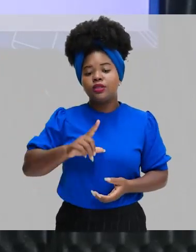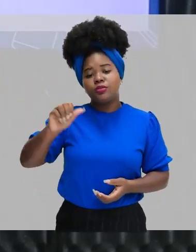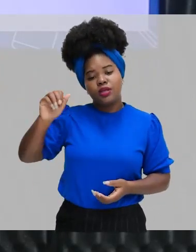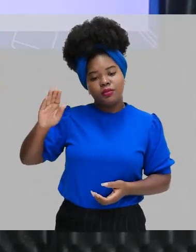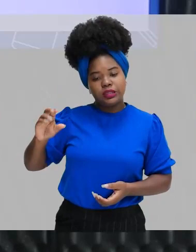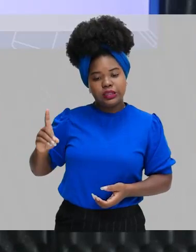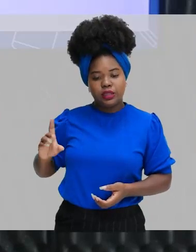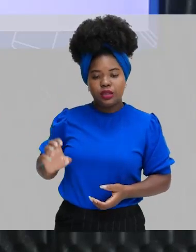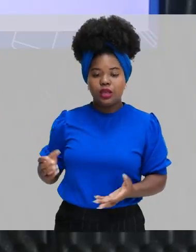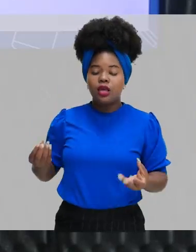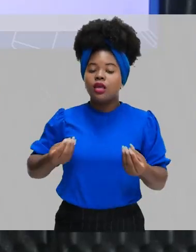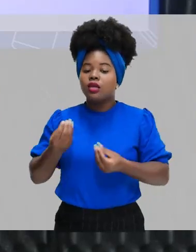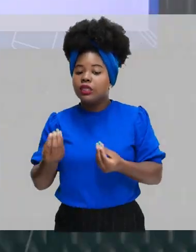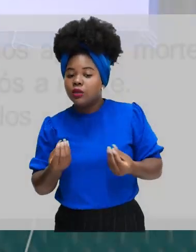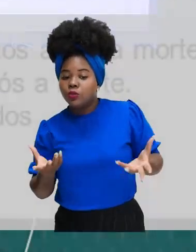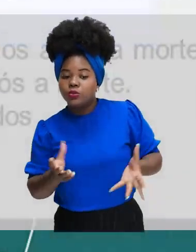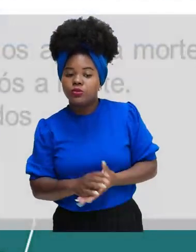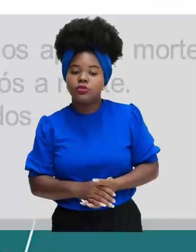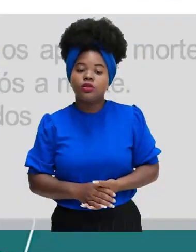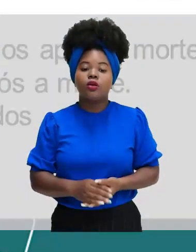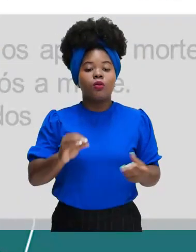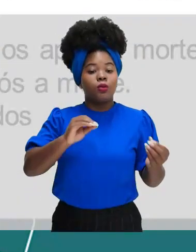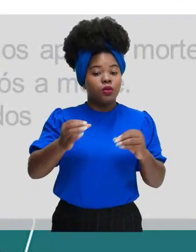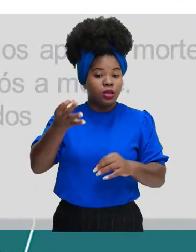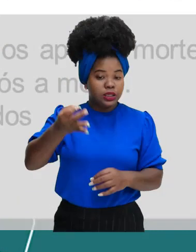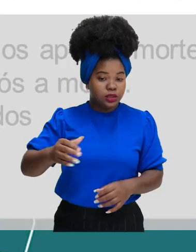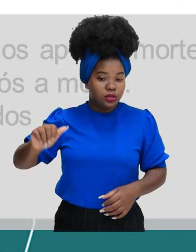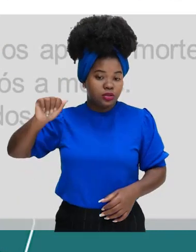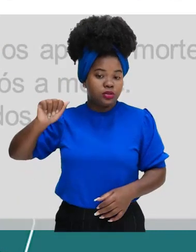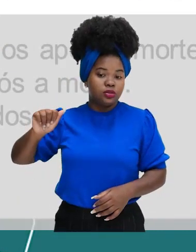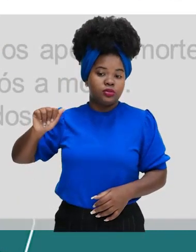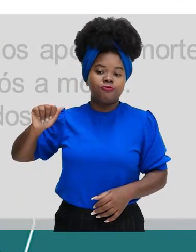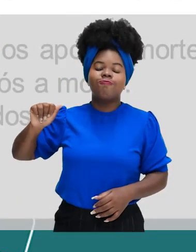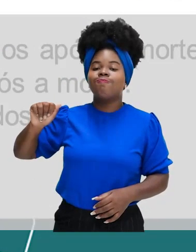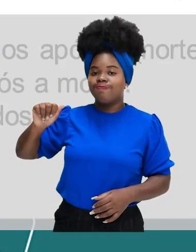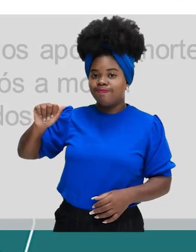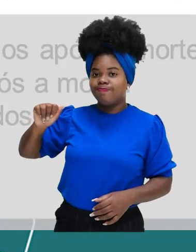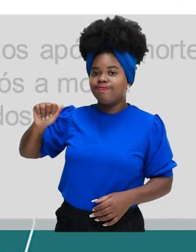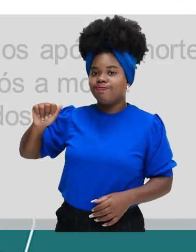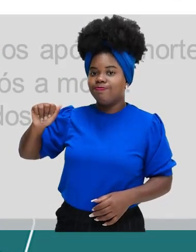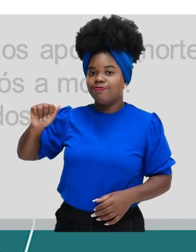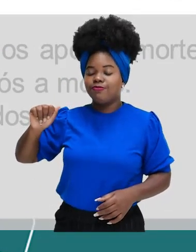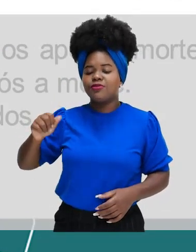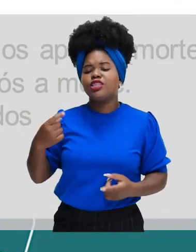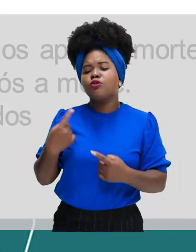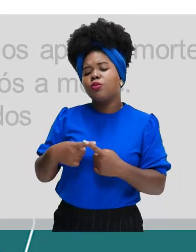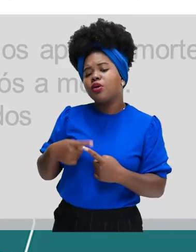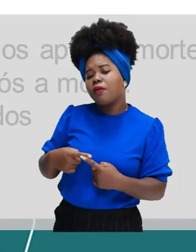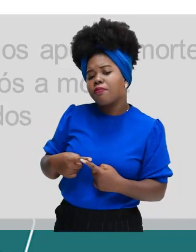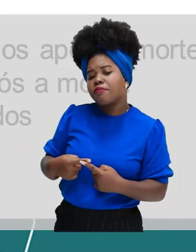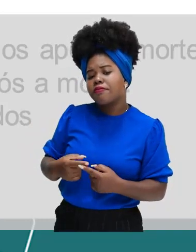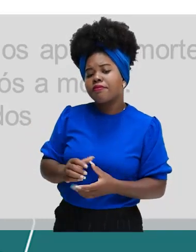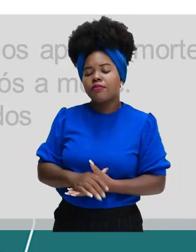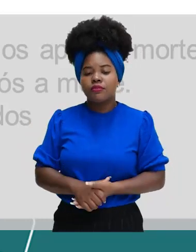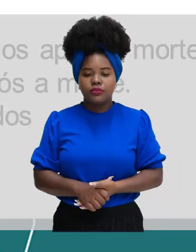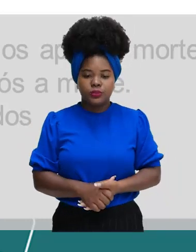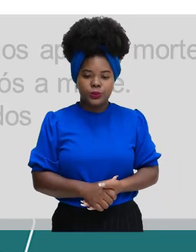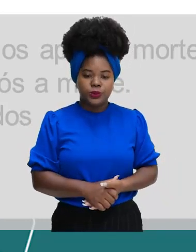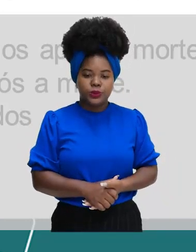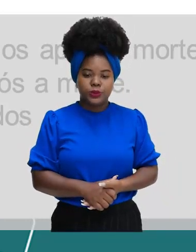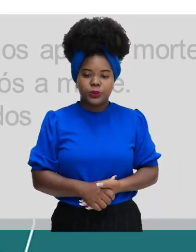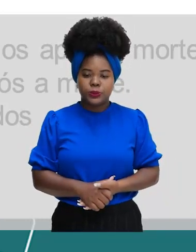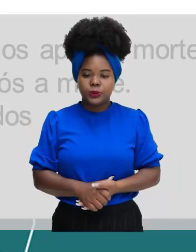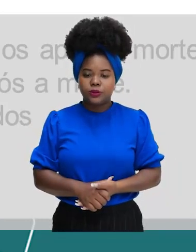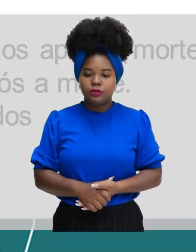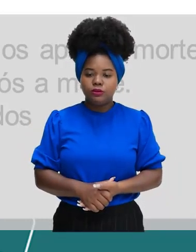alternativas certo destaquei a letra A porque a nossa Correta que que diz a letra a a